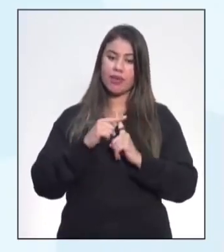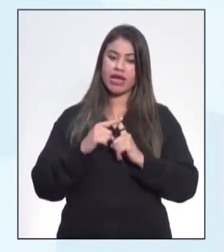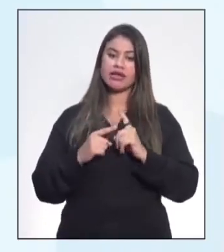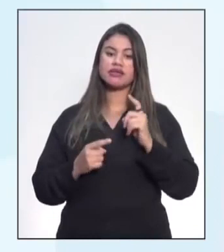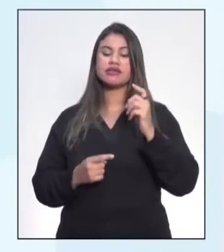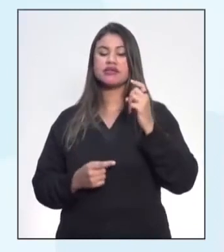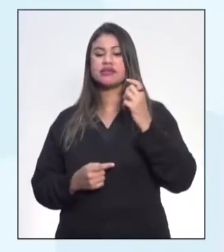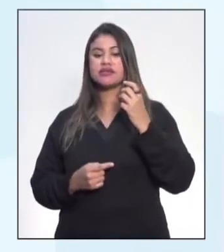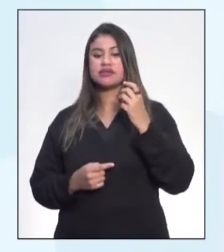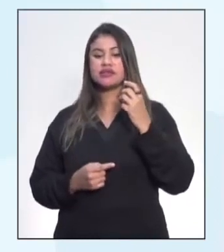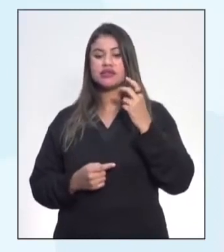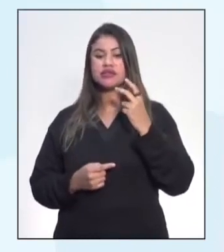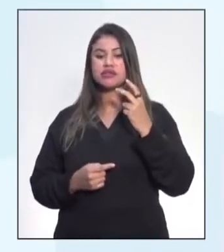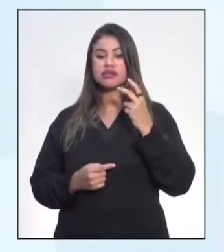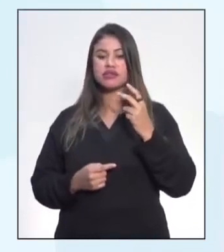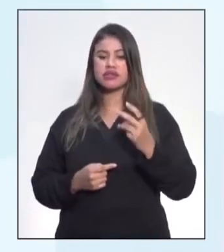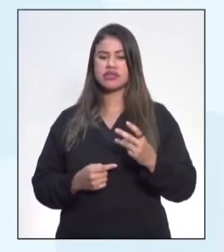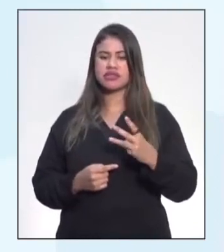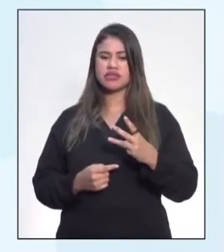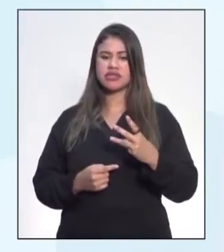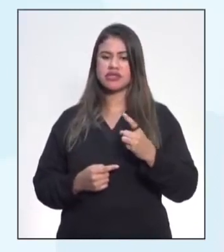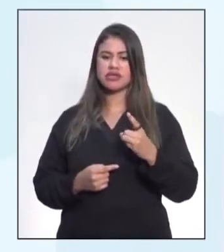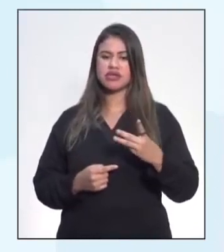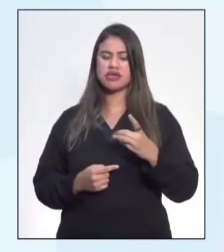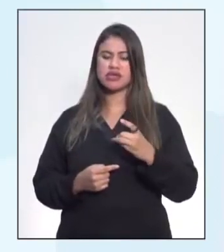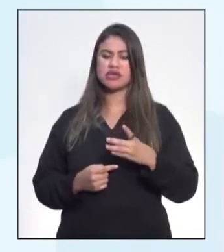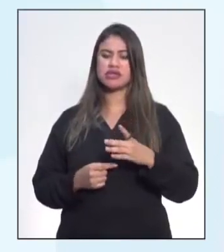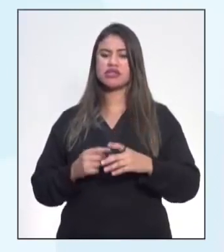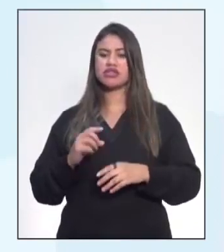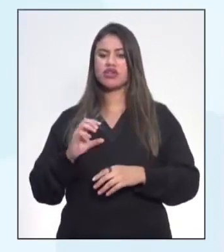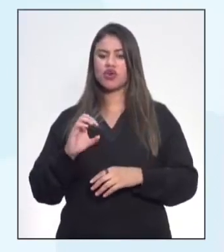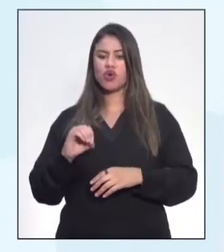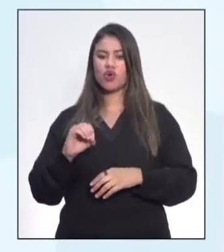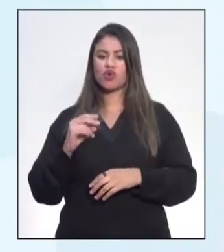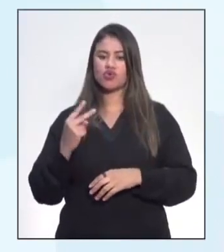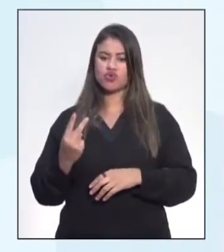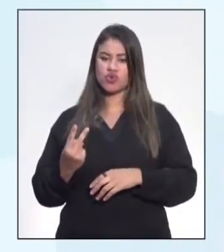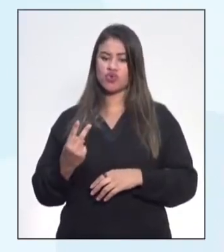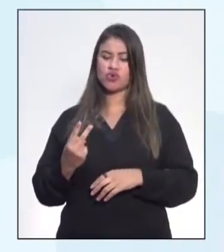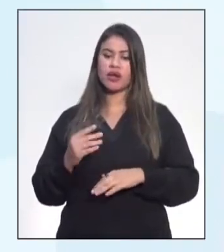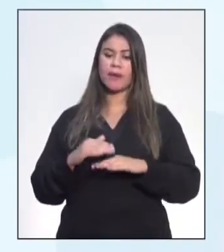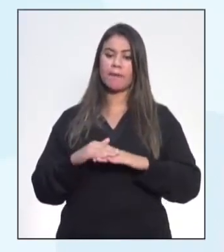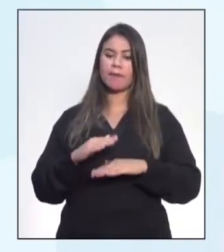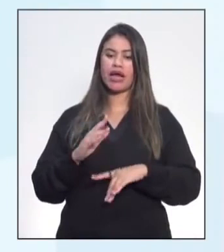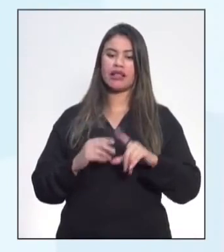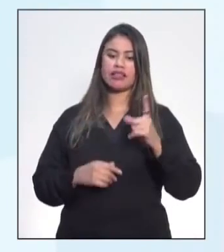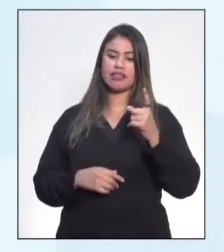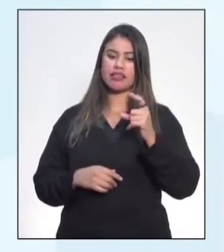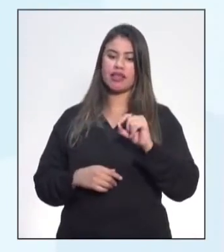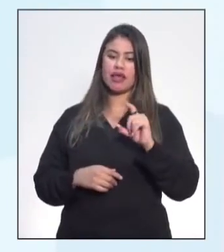13O2. E quem vai ser meu produto? 8 unidades de CO2 mais 10 unidades de